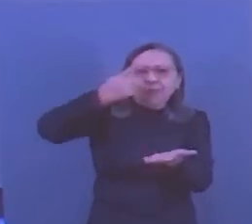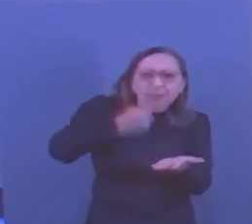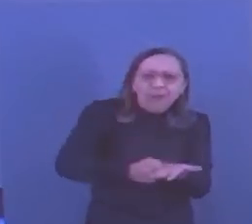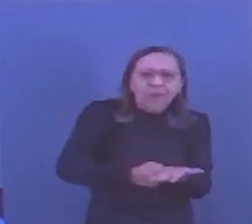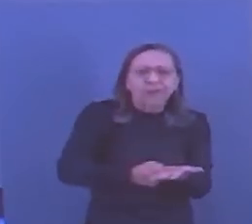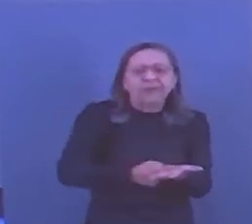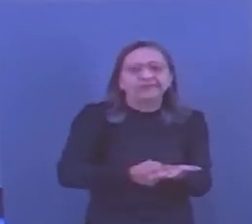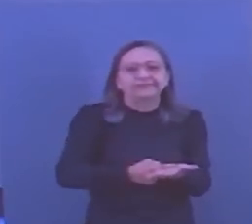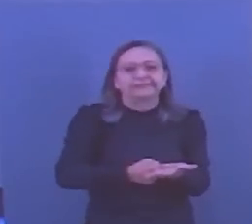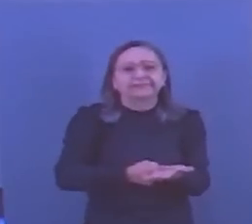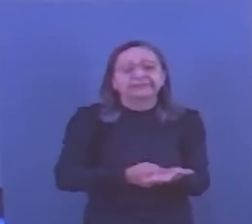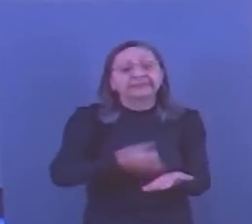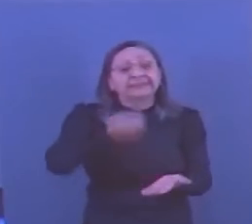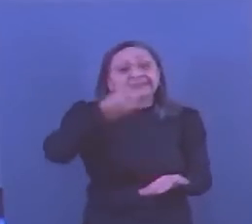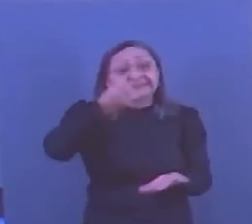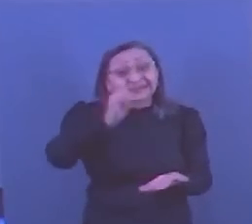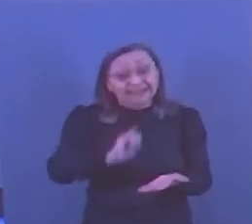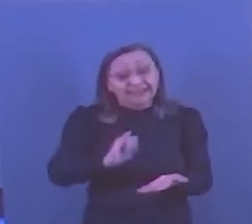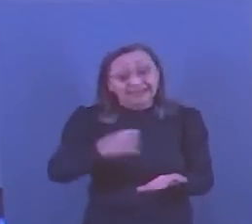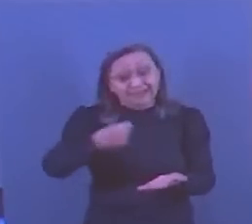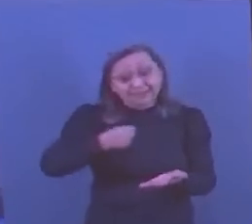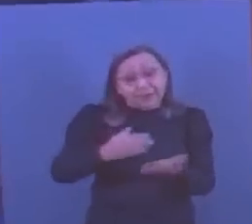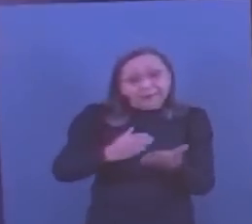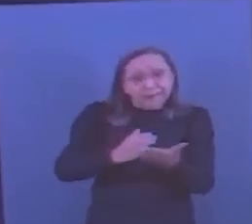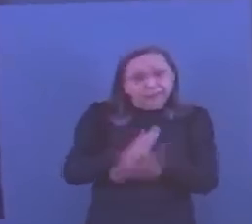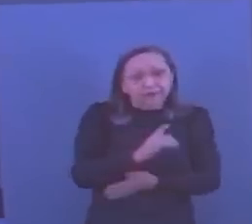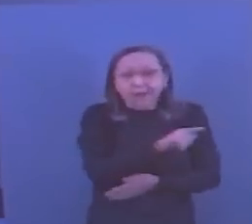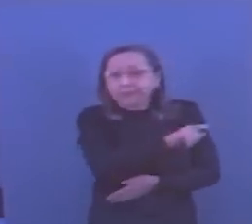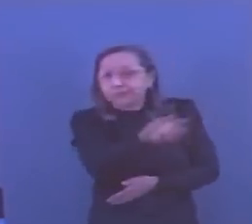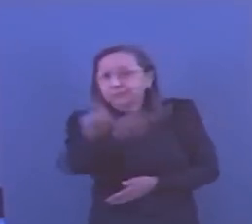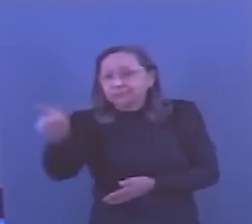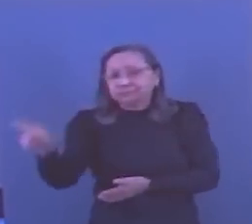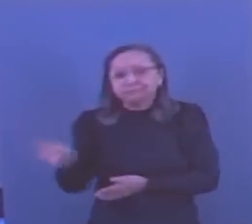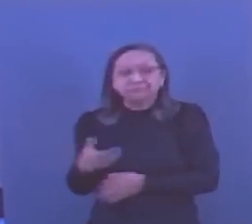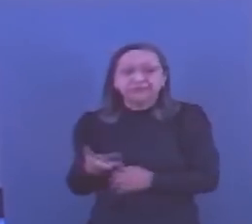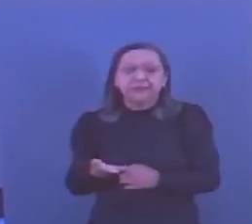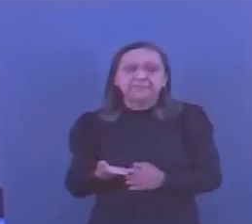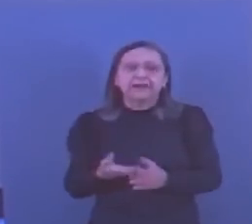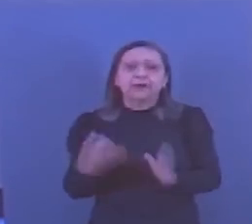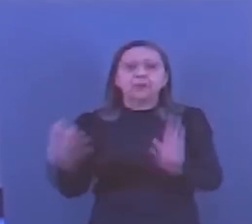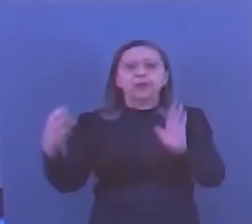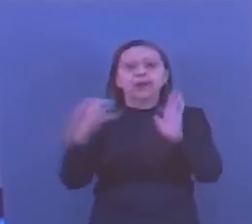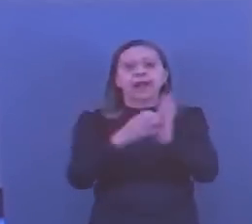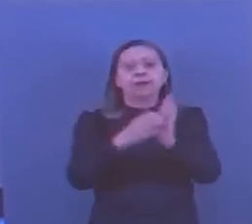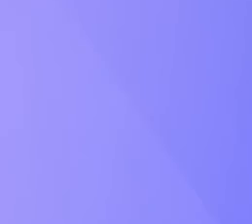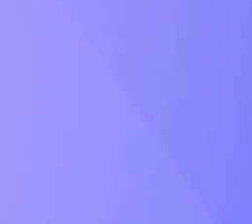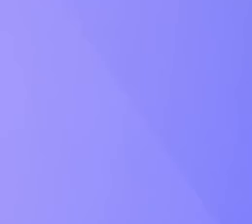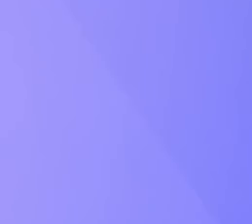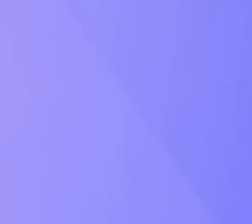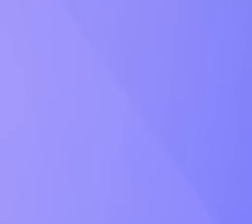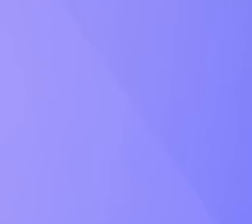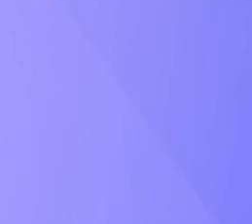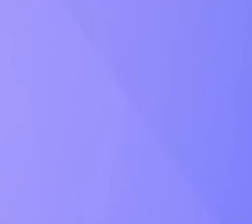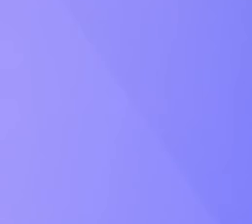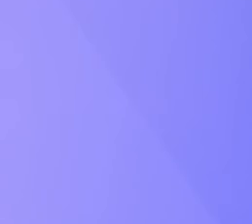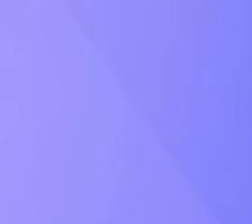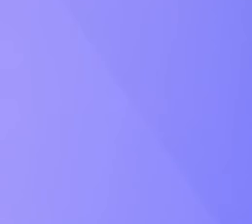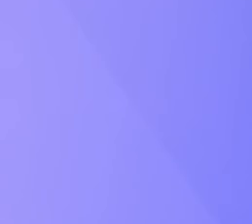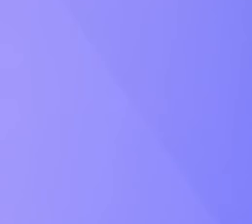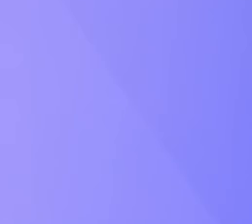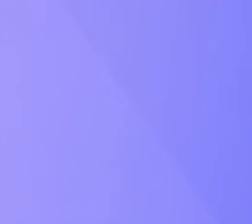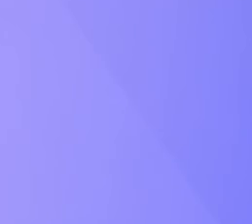como alguns, assim, e aí eu vou usar de propósito o termo, alguns